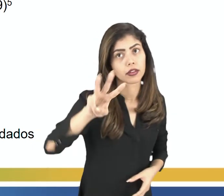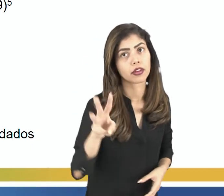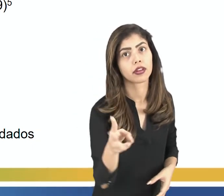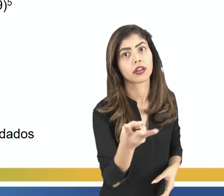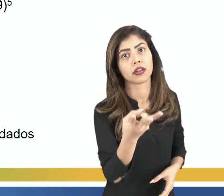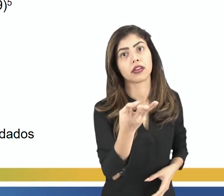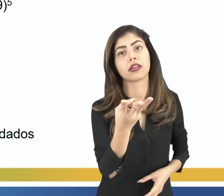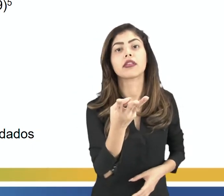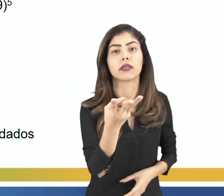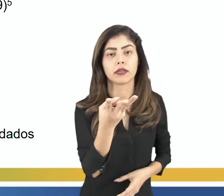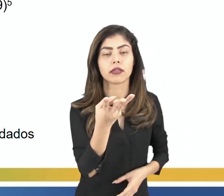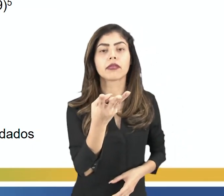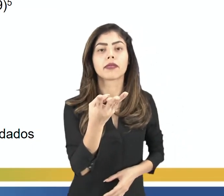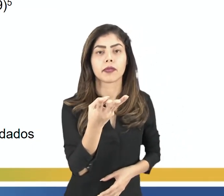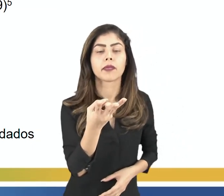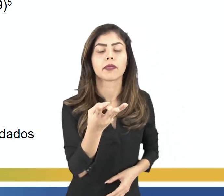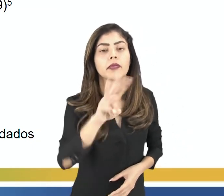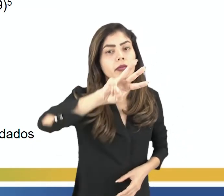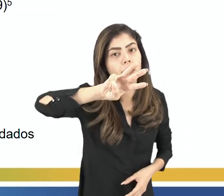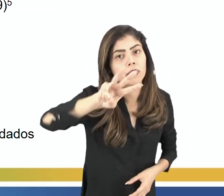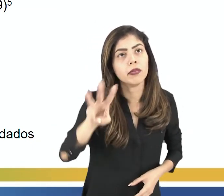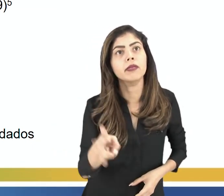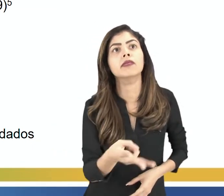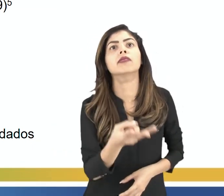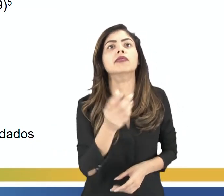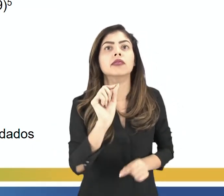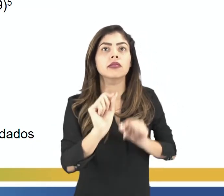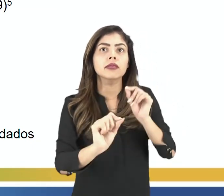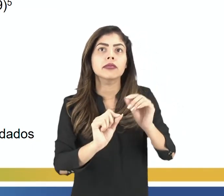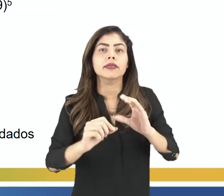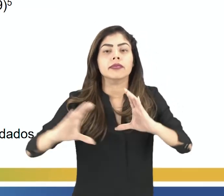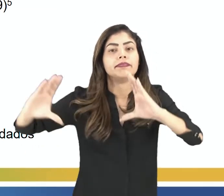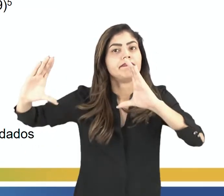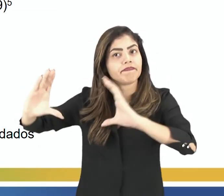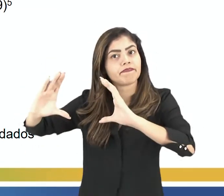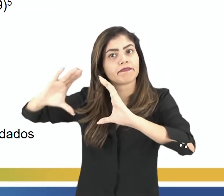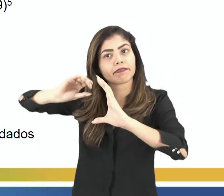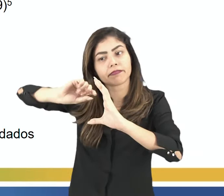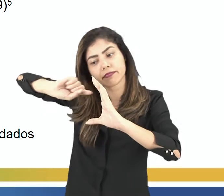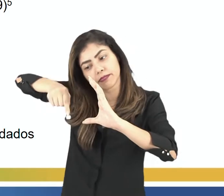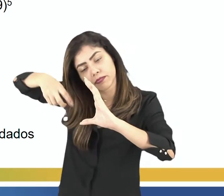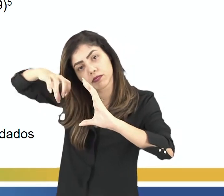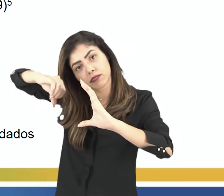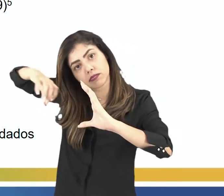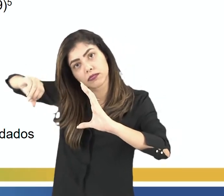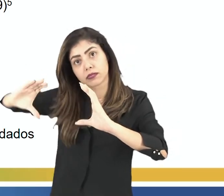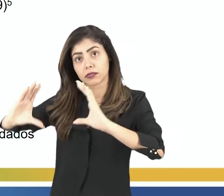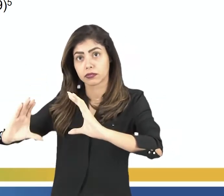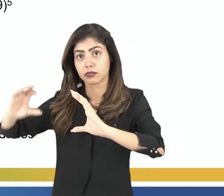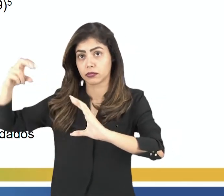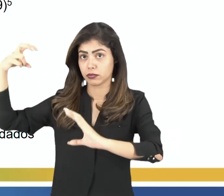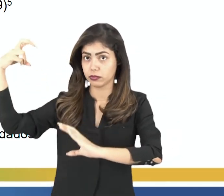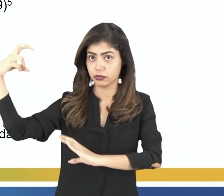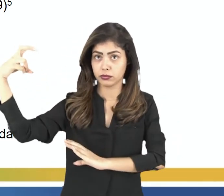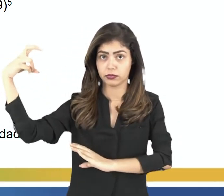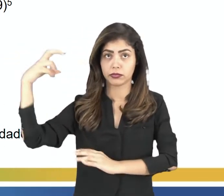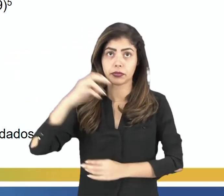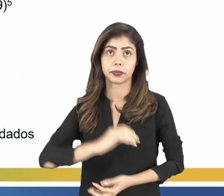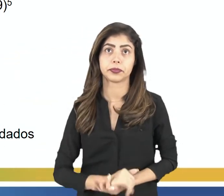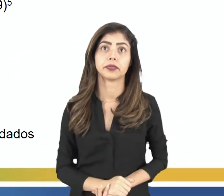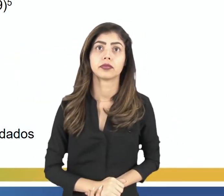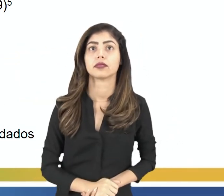meia. 2 horas e meia, eu vou ter que colocar 0,99 elevado a 5, potência, né? Expoente